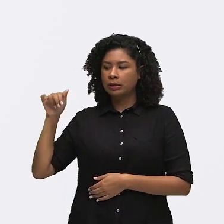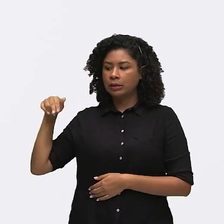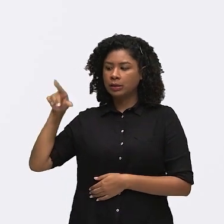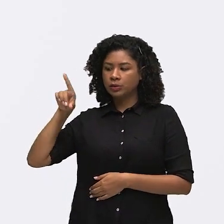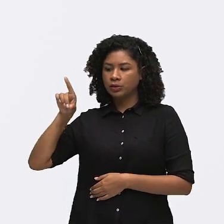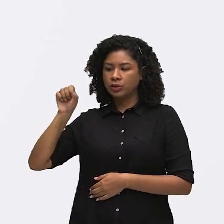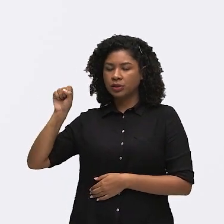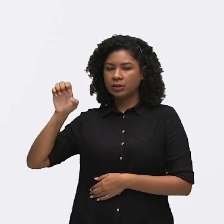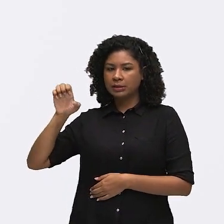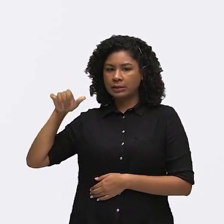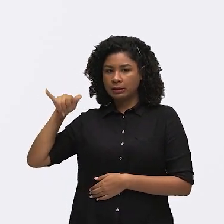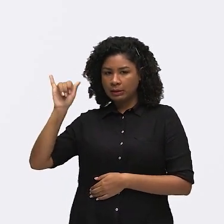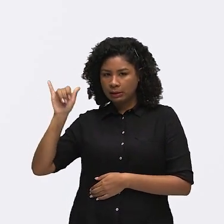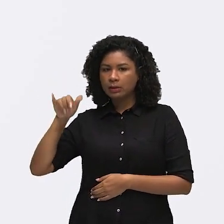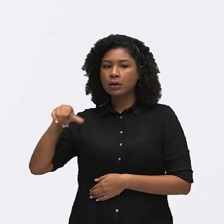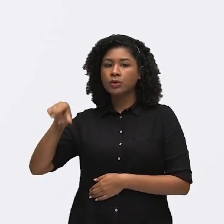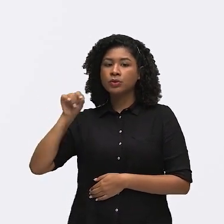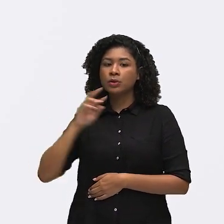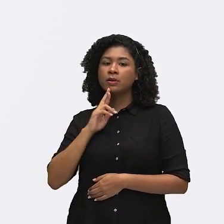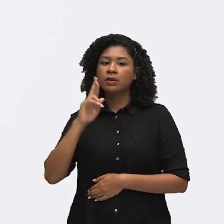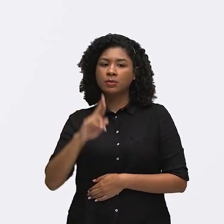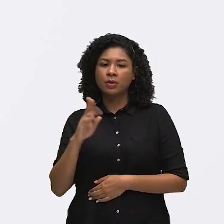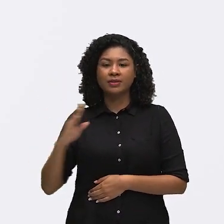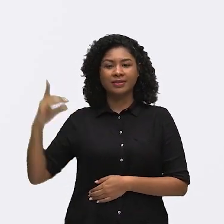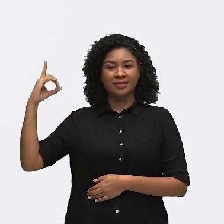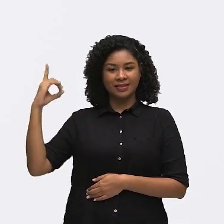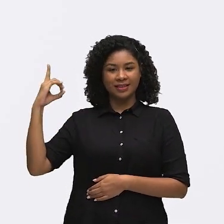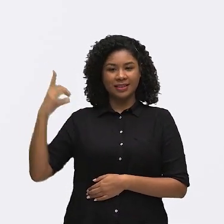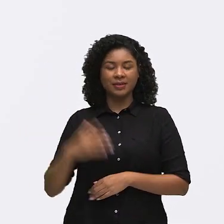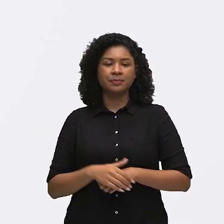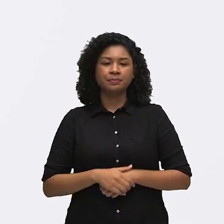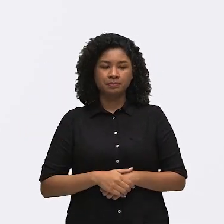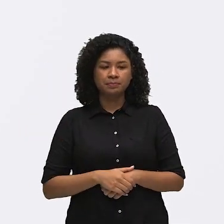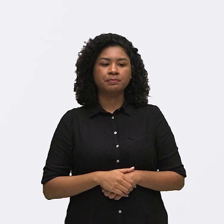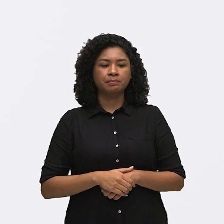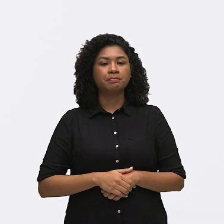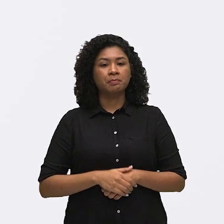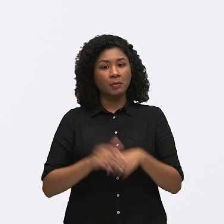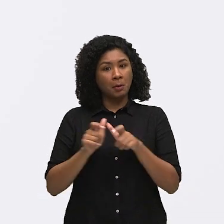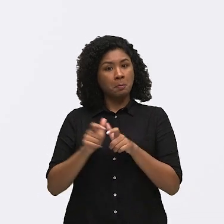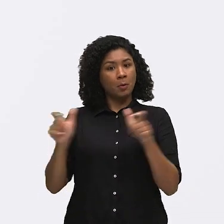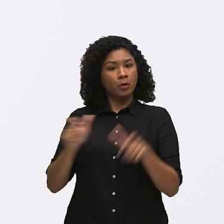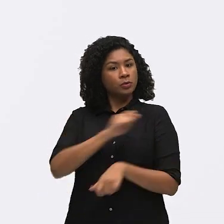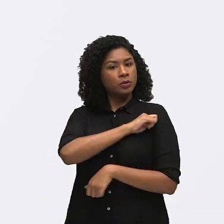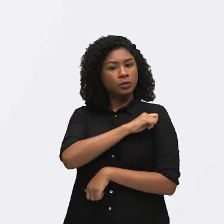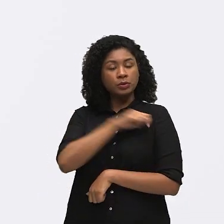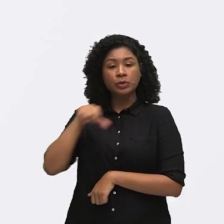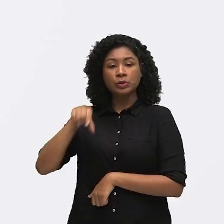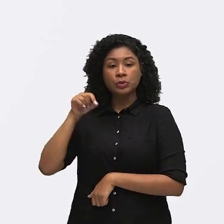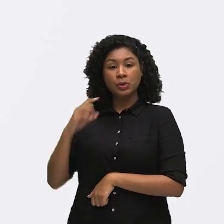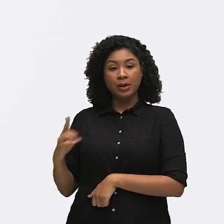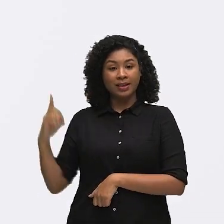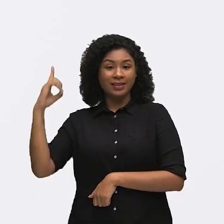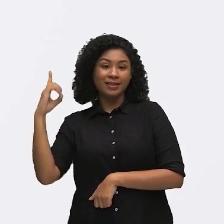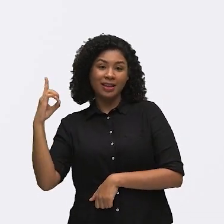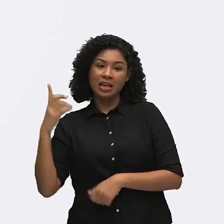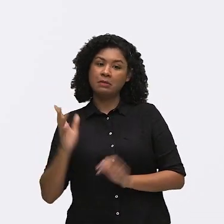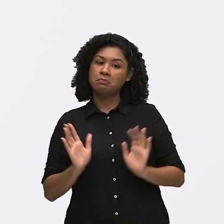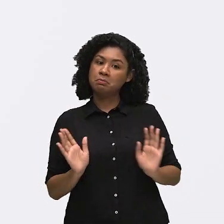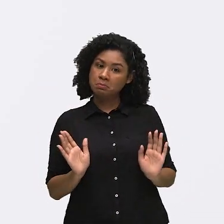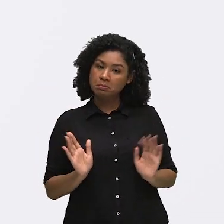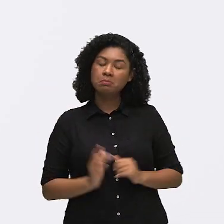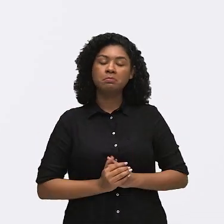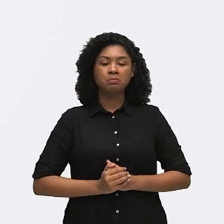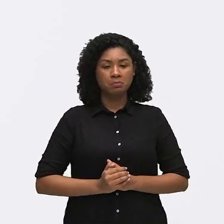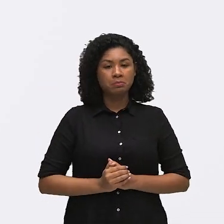que é letra D. Então, o C foi citado, mas a letra D é que está predominando aqui nas respostas de vocês, tá